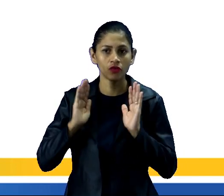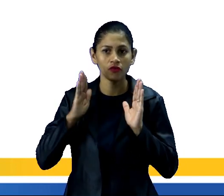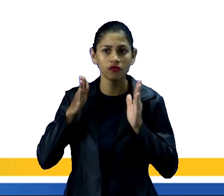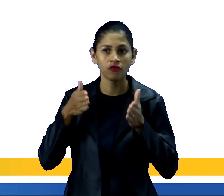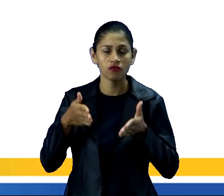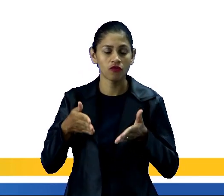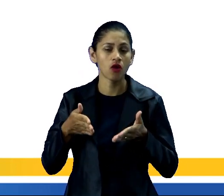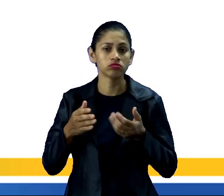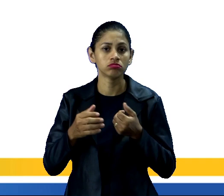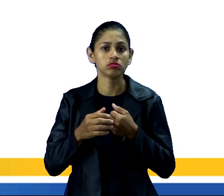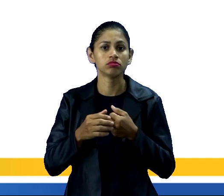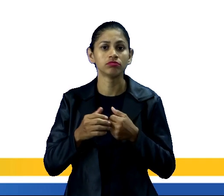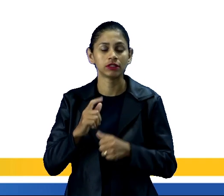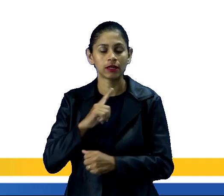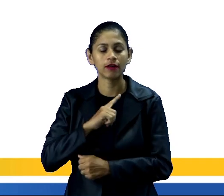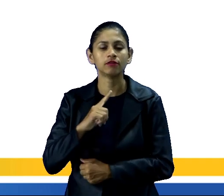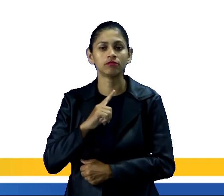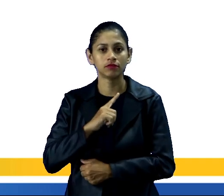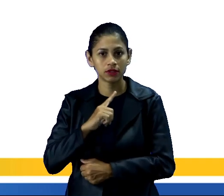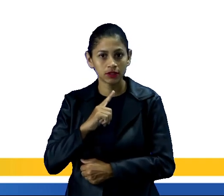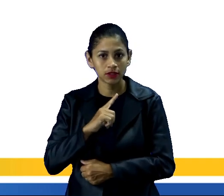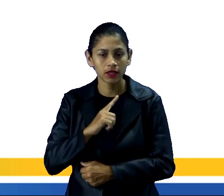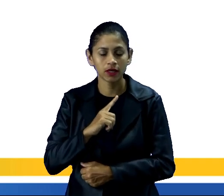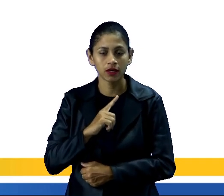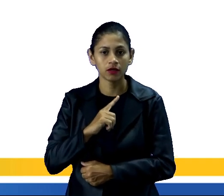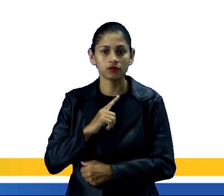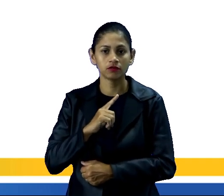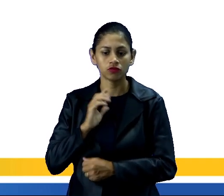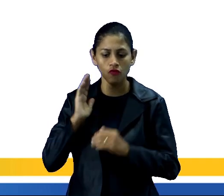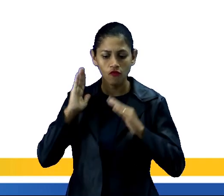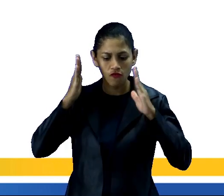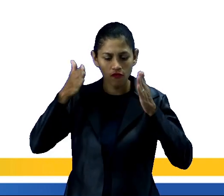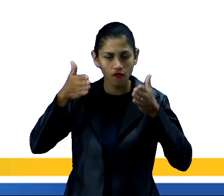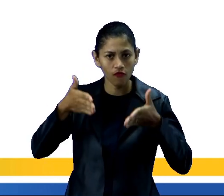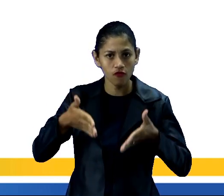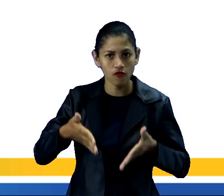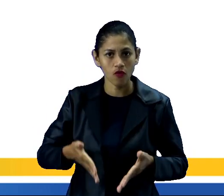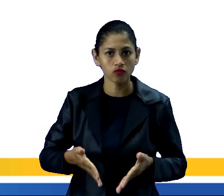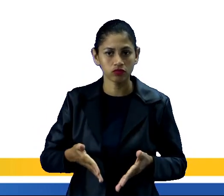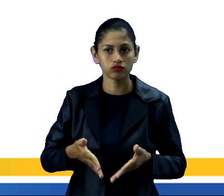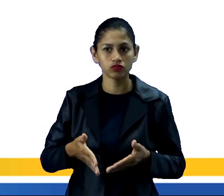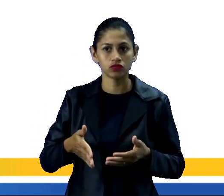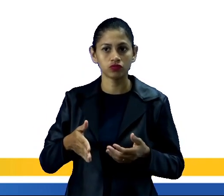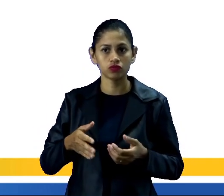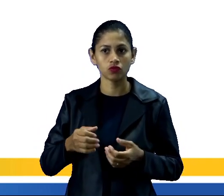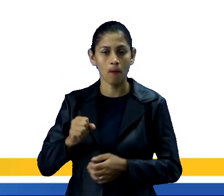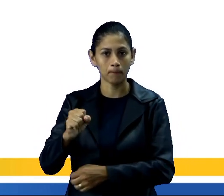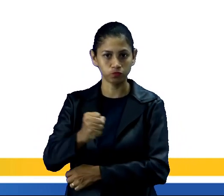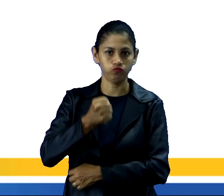totalitários têm a centralização ali do poder todo na mão do partido ou líder, como a gente falou.